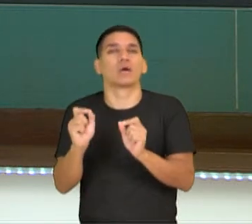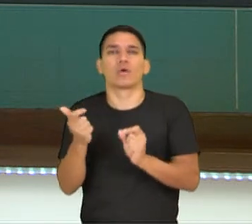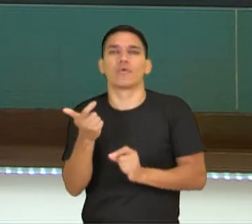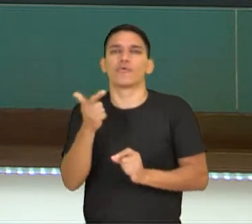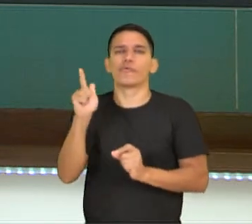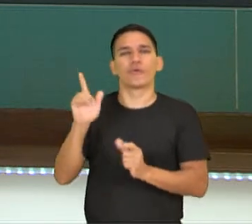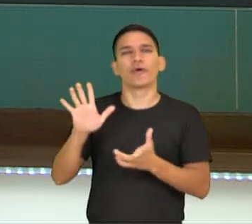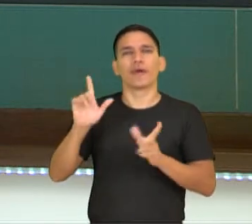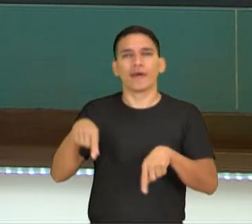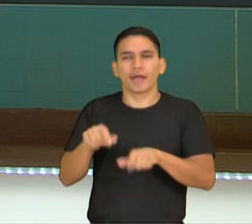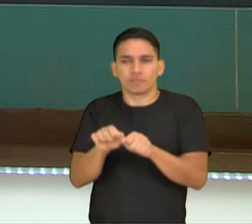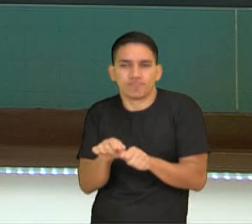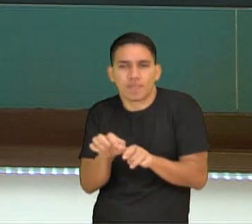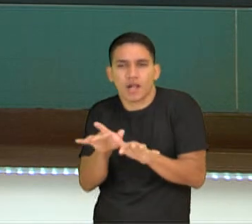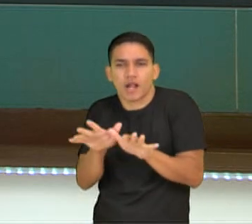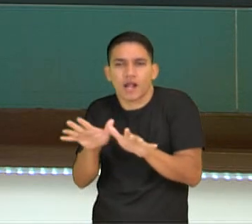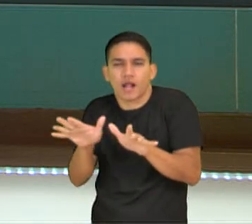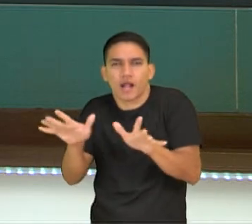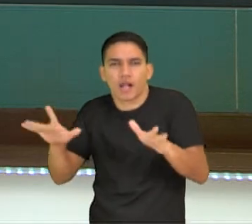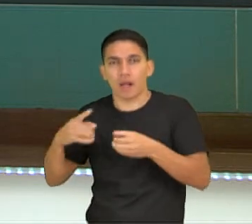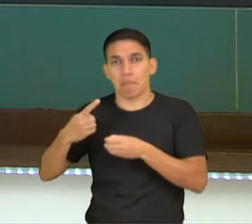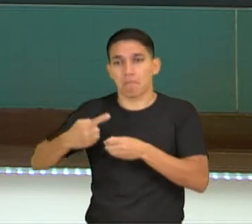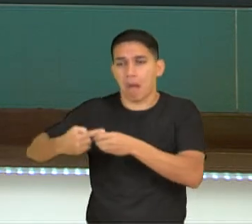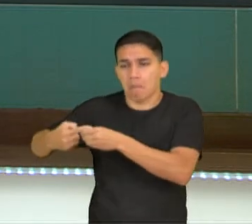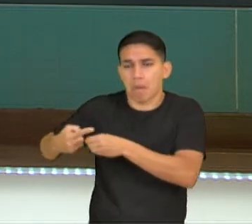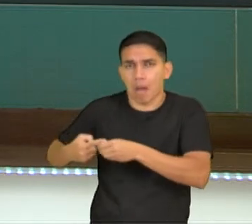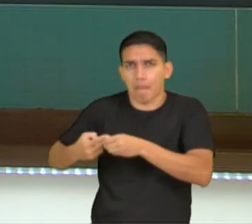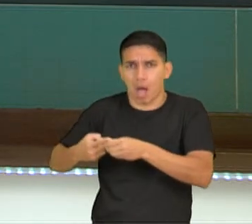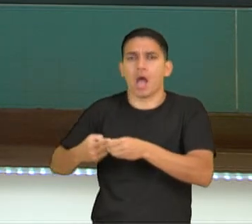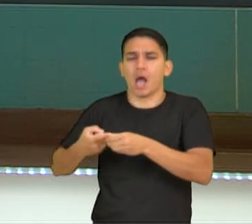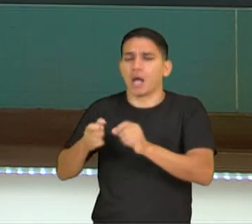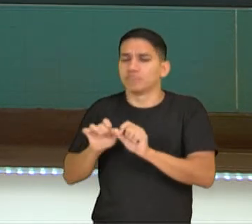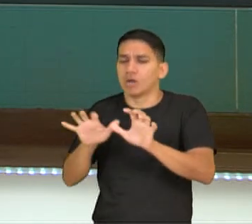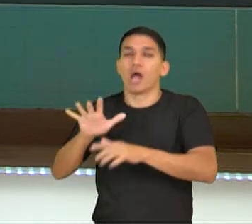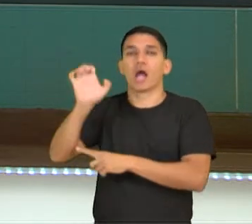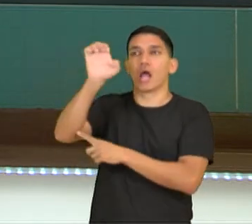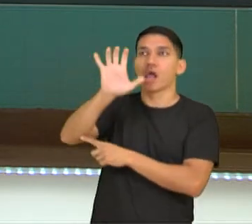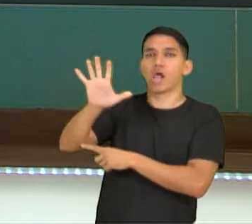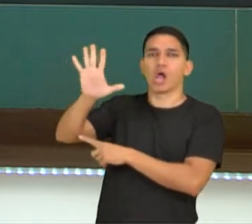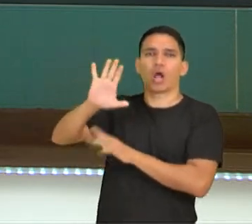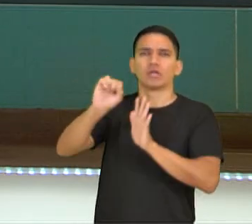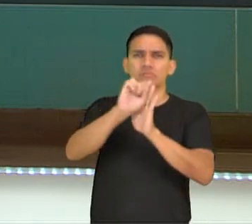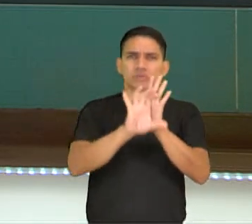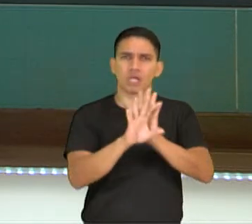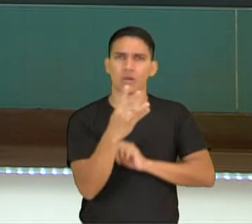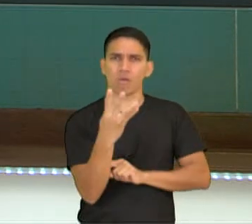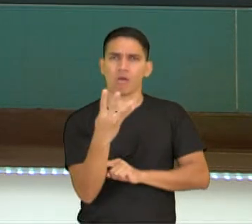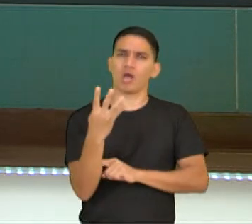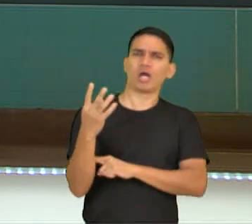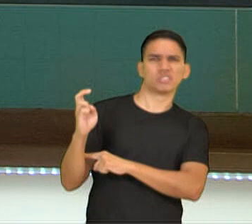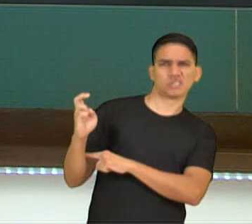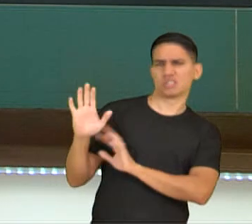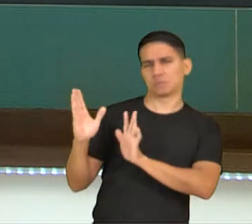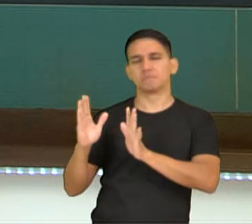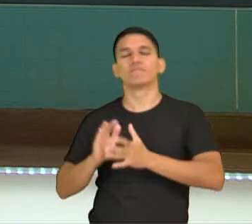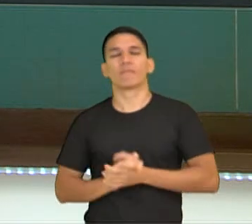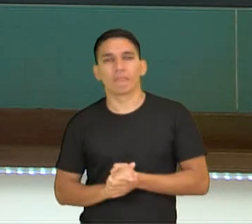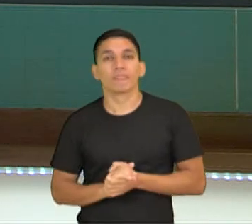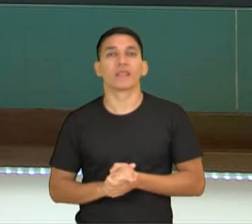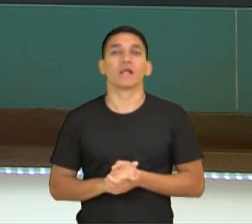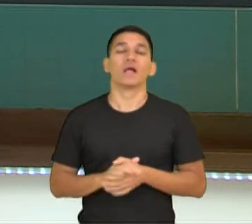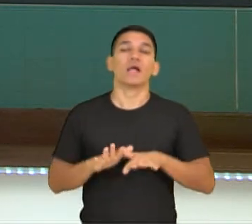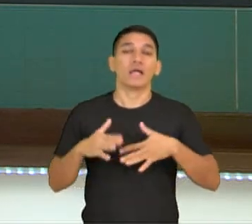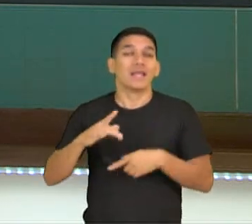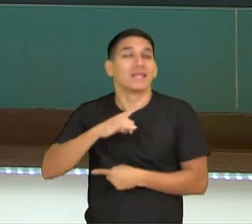a sair dos grandes centros, ali na Europa nesse período, no século IV, século V, nós vemos